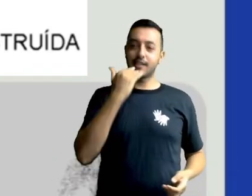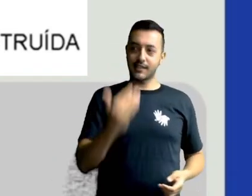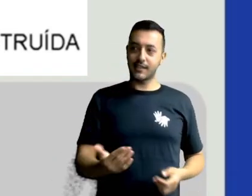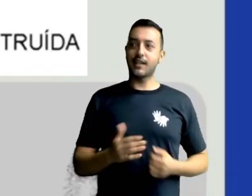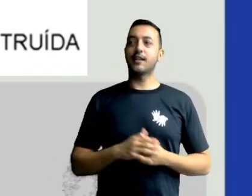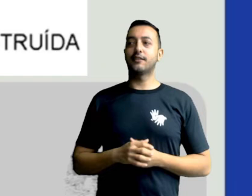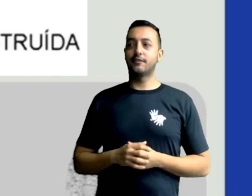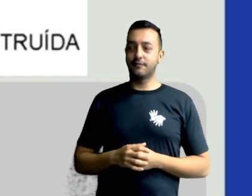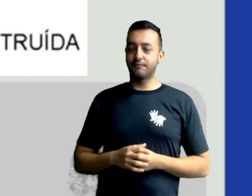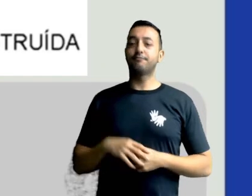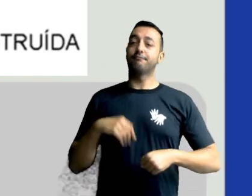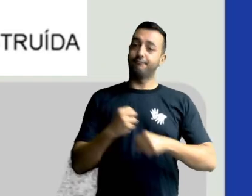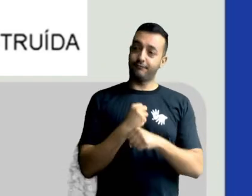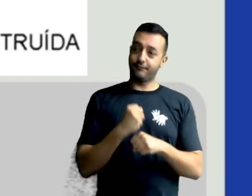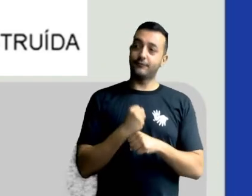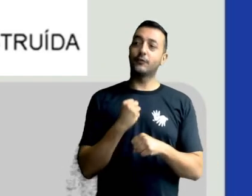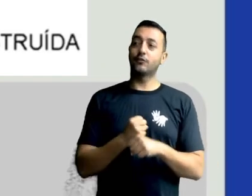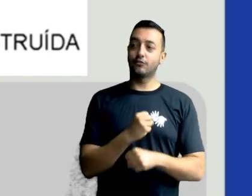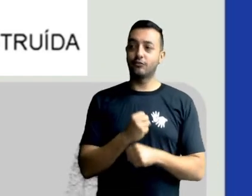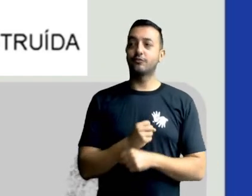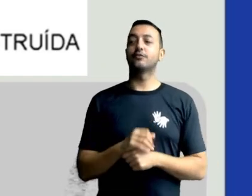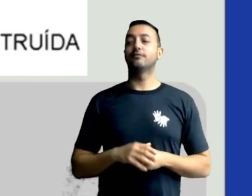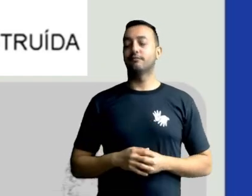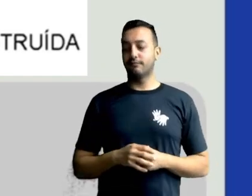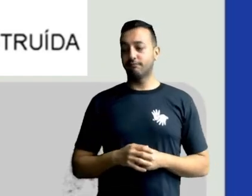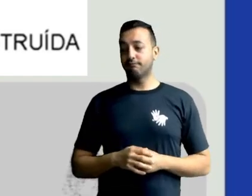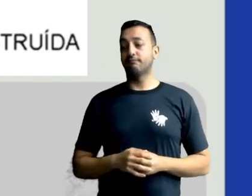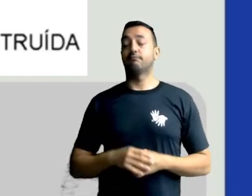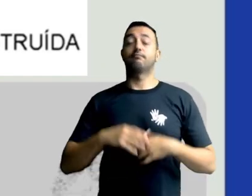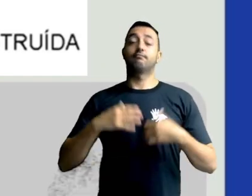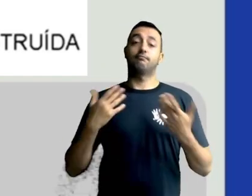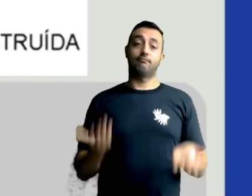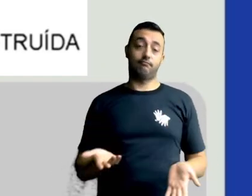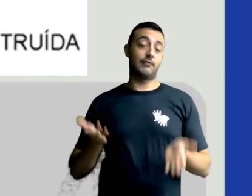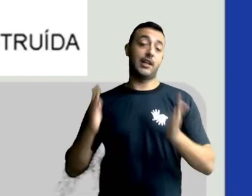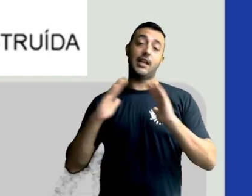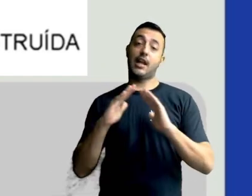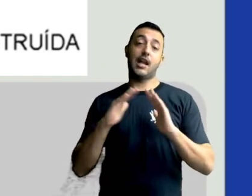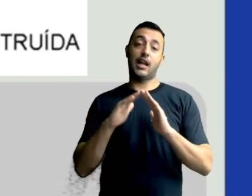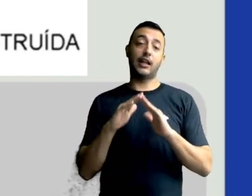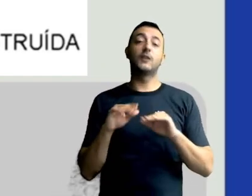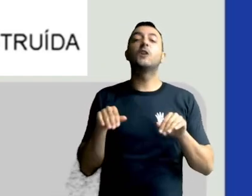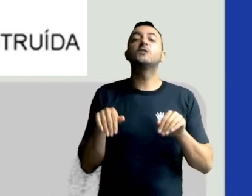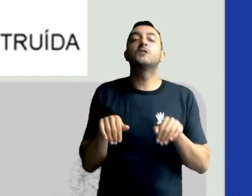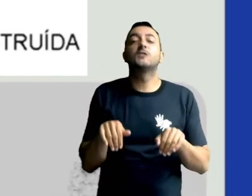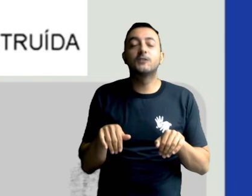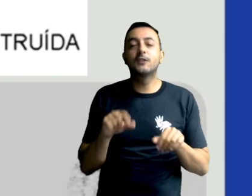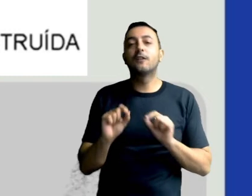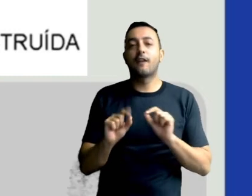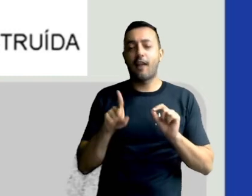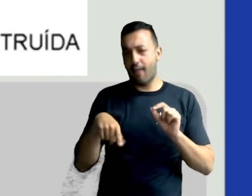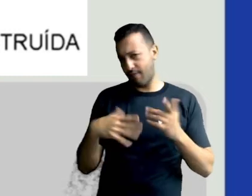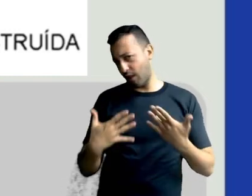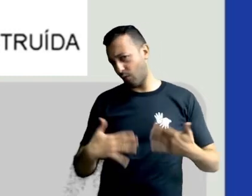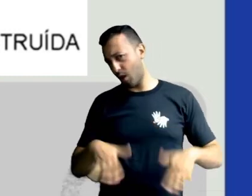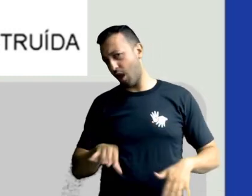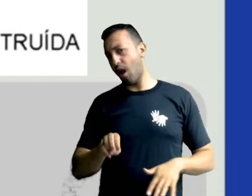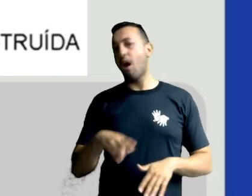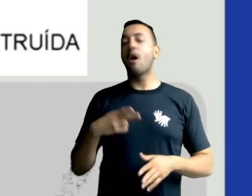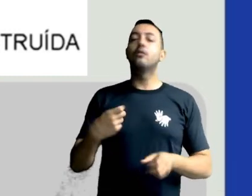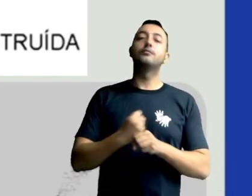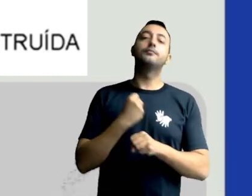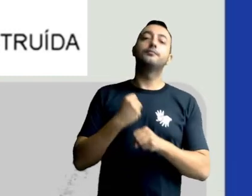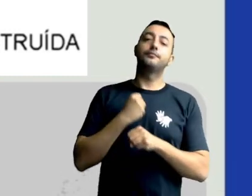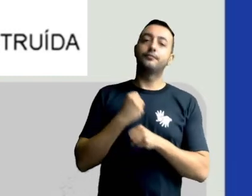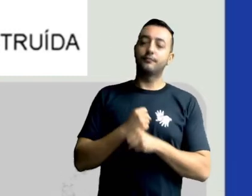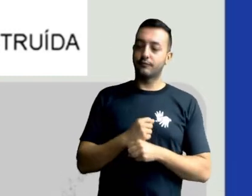sem vida, ela é construída. E a casa do castor é natural ou